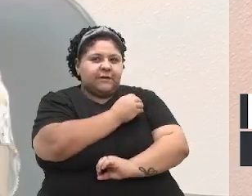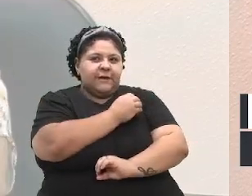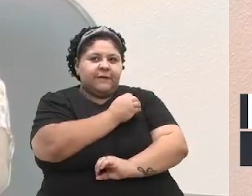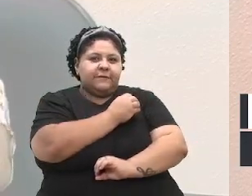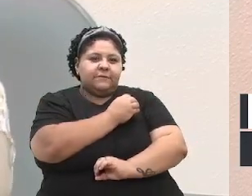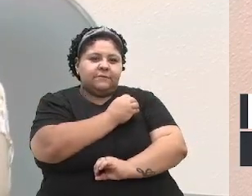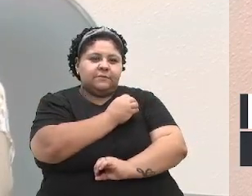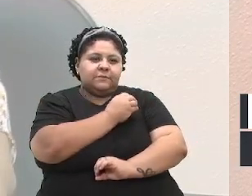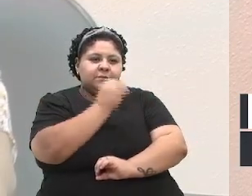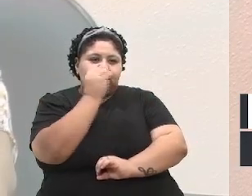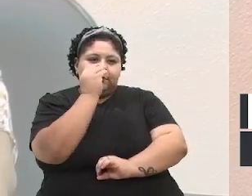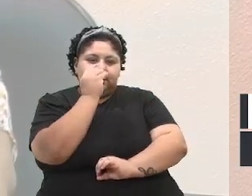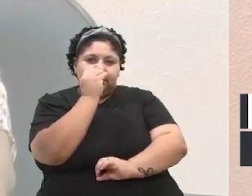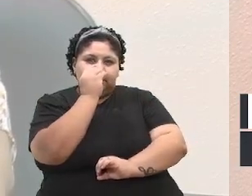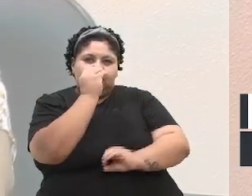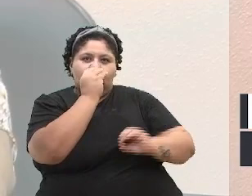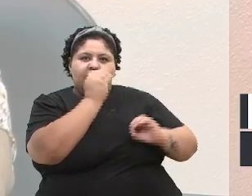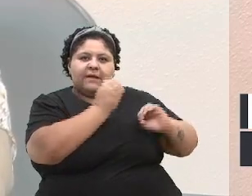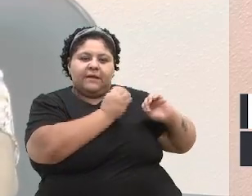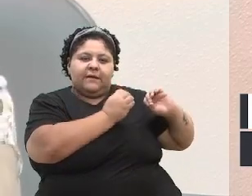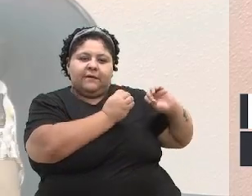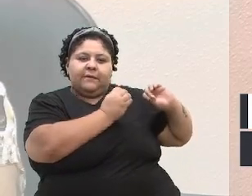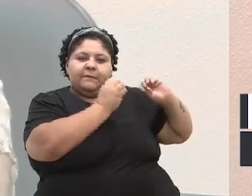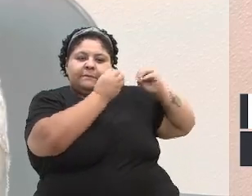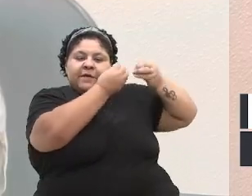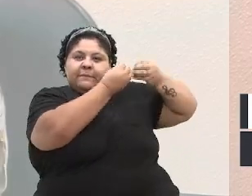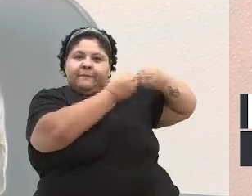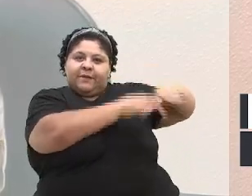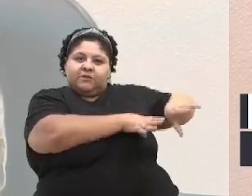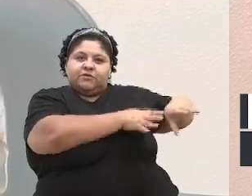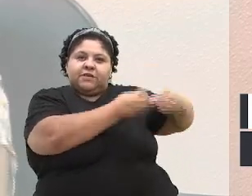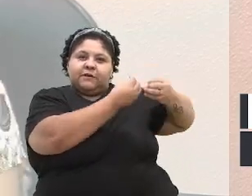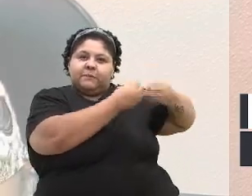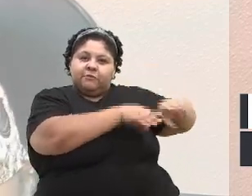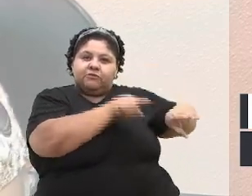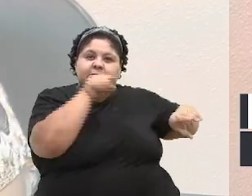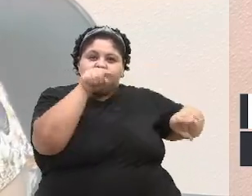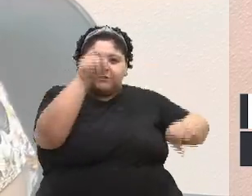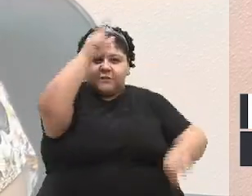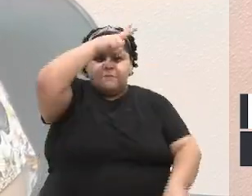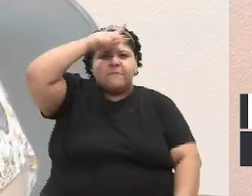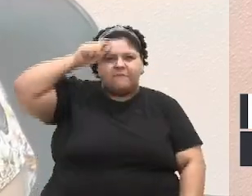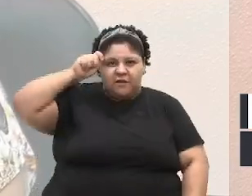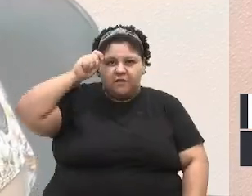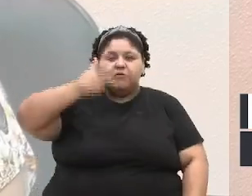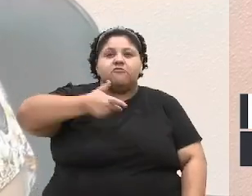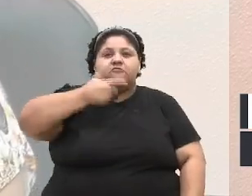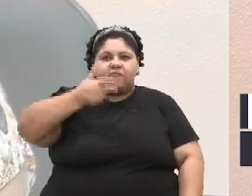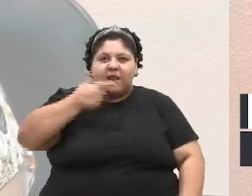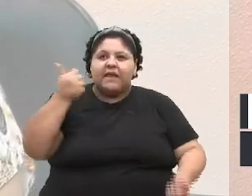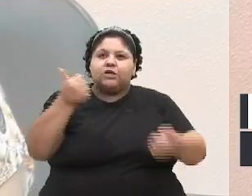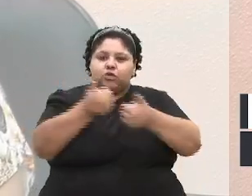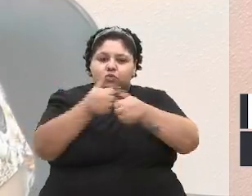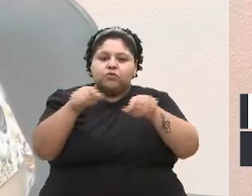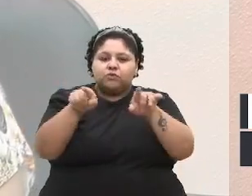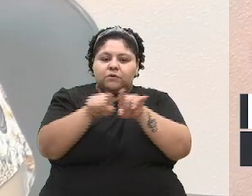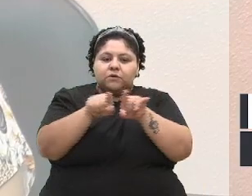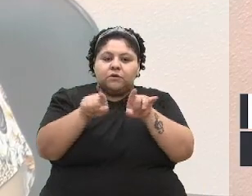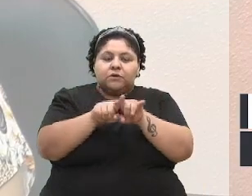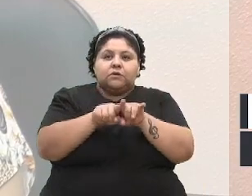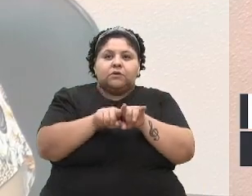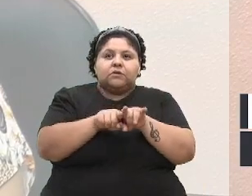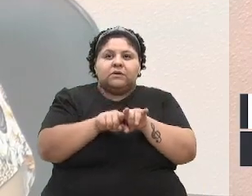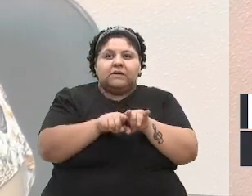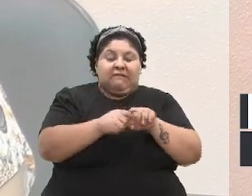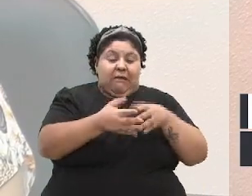Tá? É isso que acontece. E eu falei para o senhor, justamente dentro da sua sala, que o